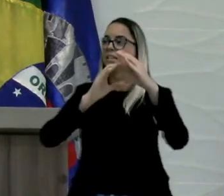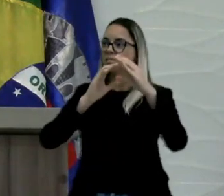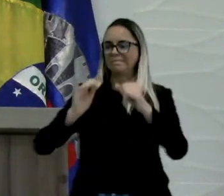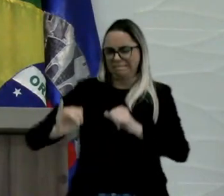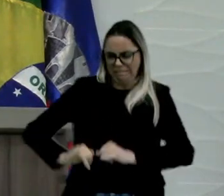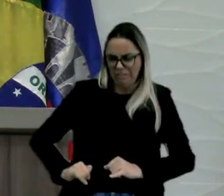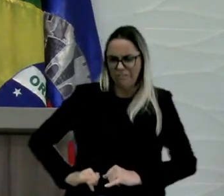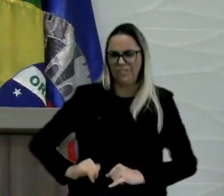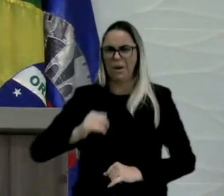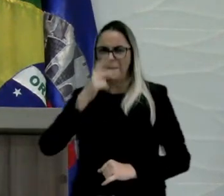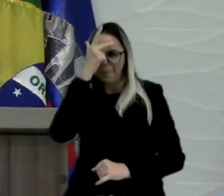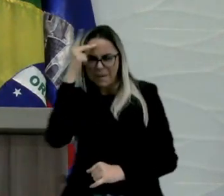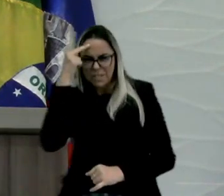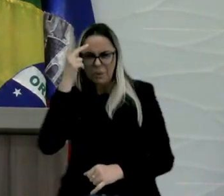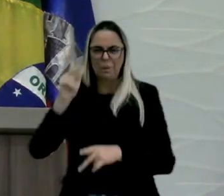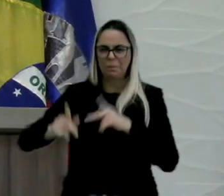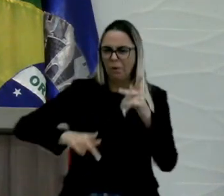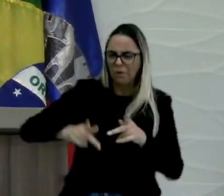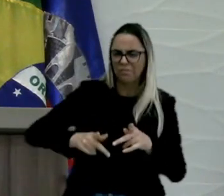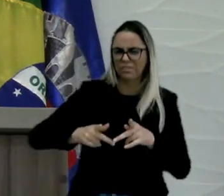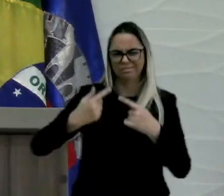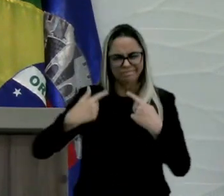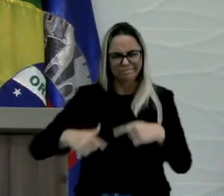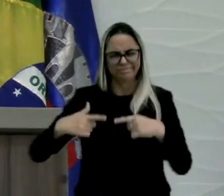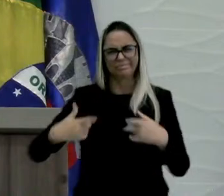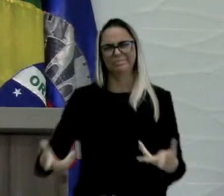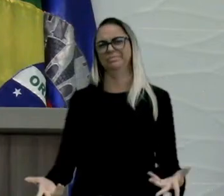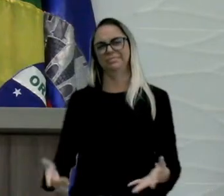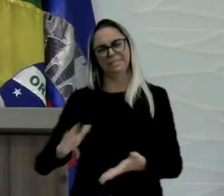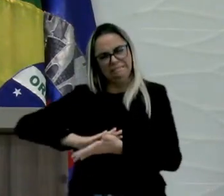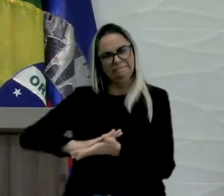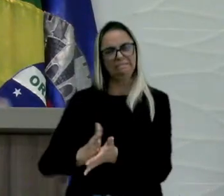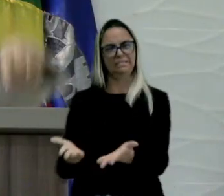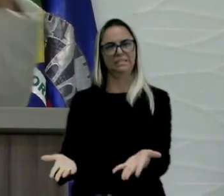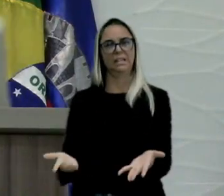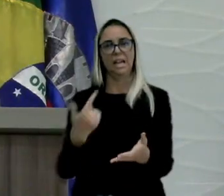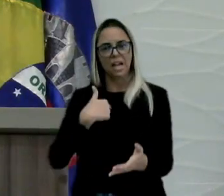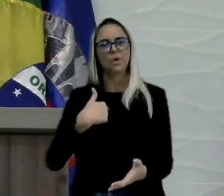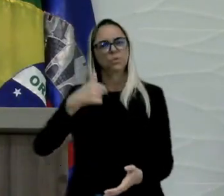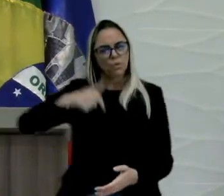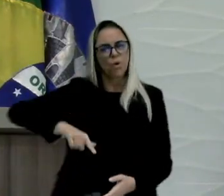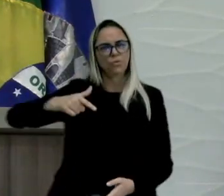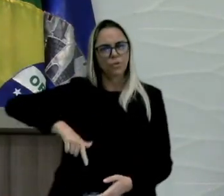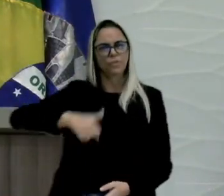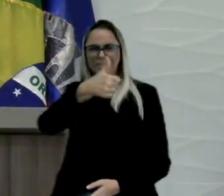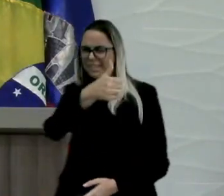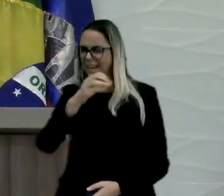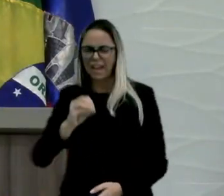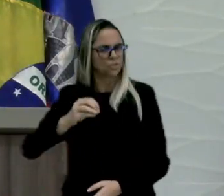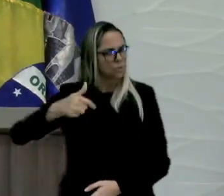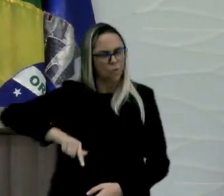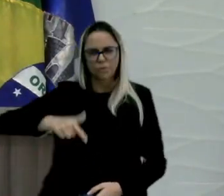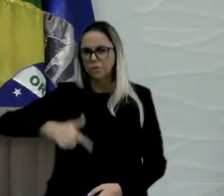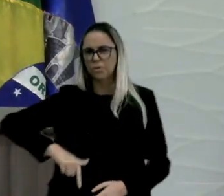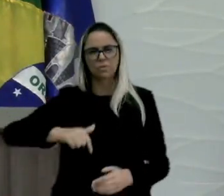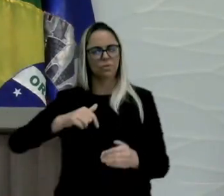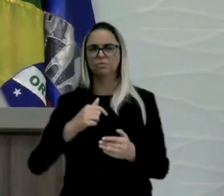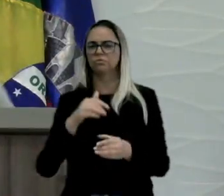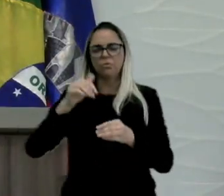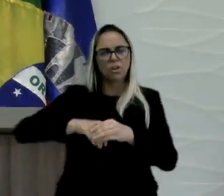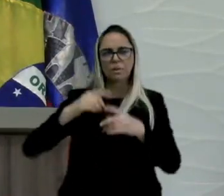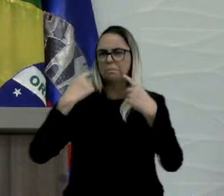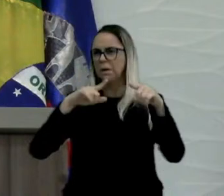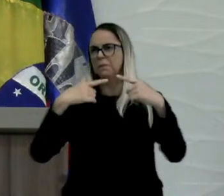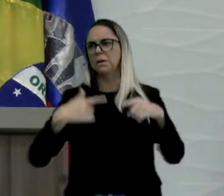tá sofrendo com a falta d' água do nosso município Então se fosse para votar eu votava 10 vezes pela falta de respeito que tem